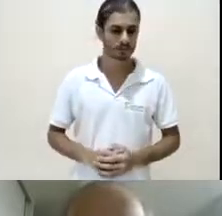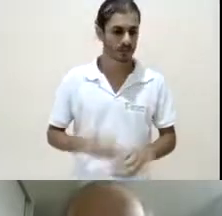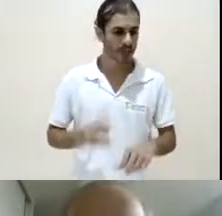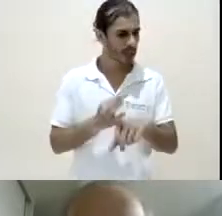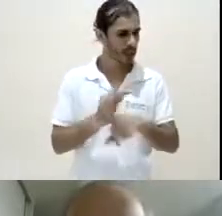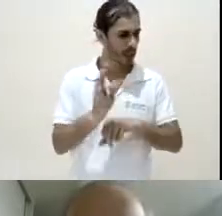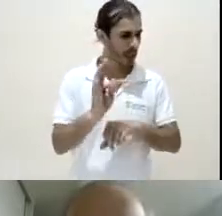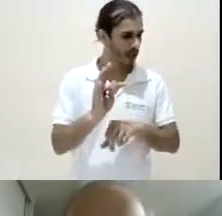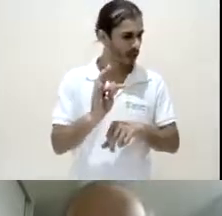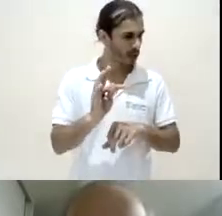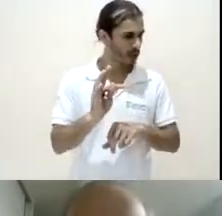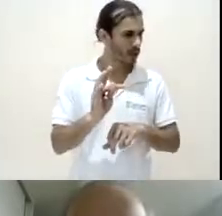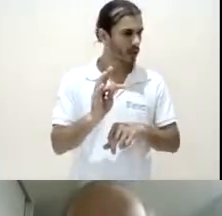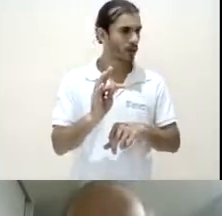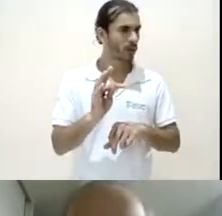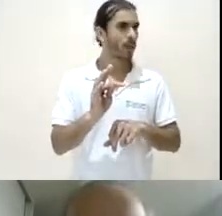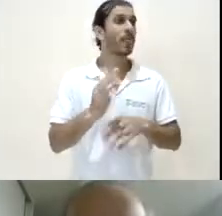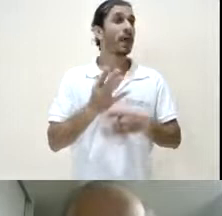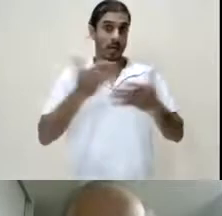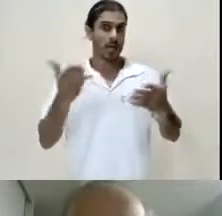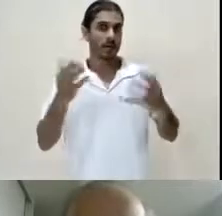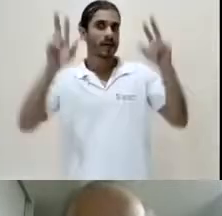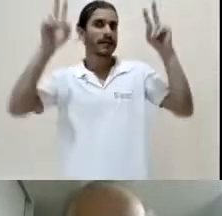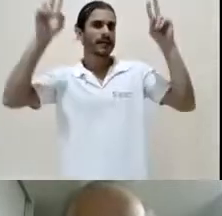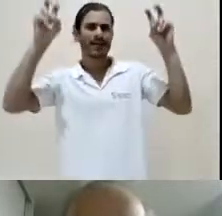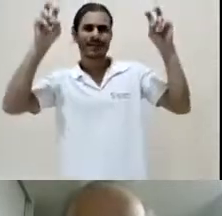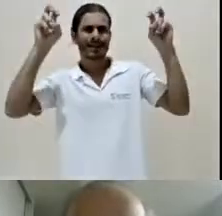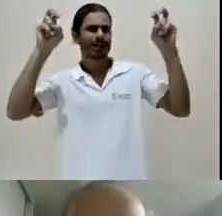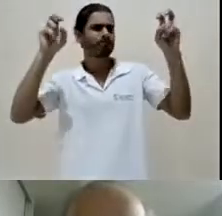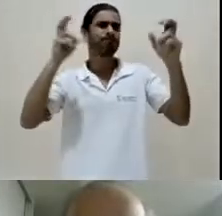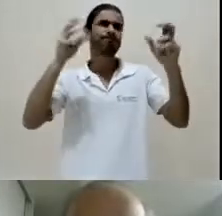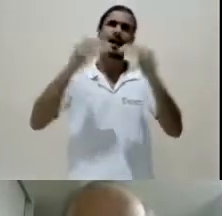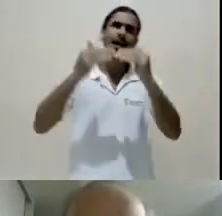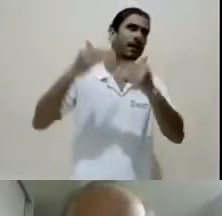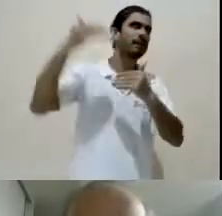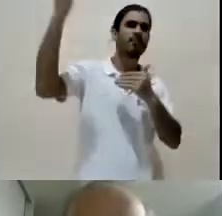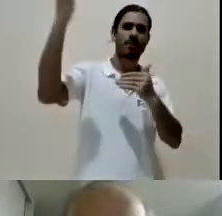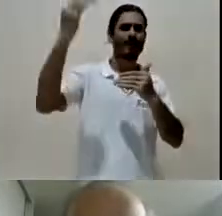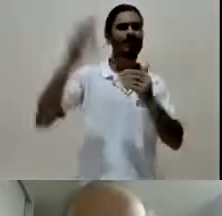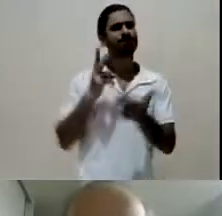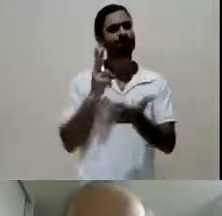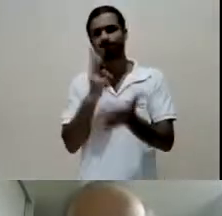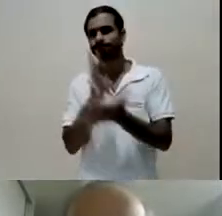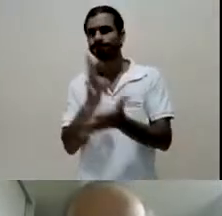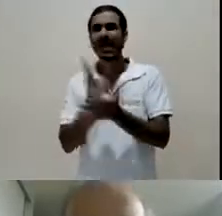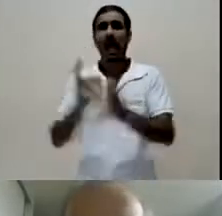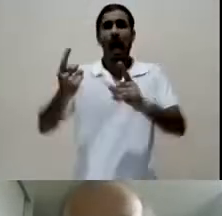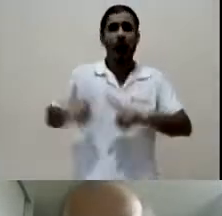que daqui para frente cada vez mais vai estar desafiando, né, professores, educadores,